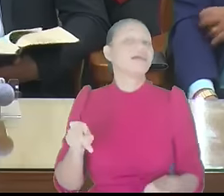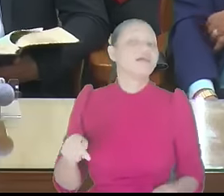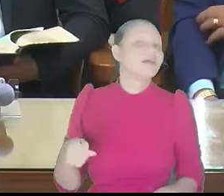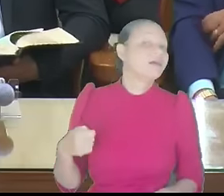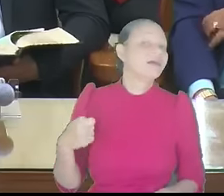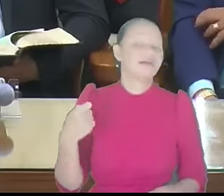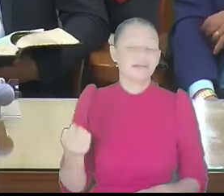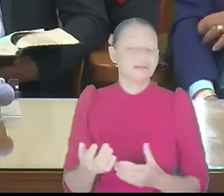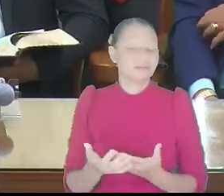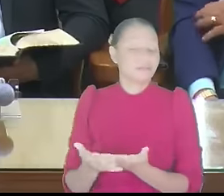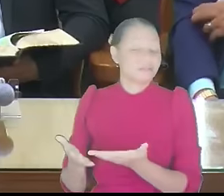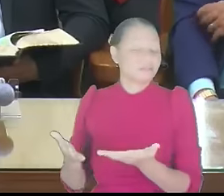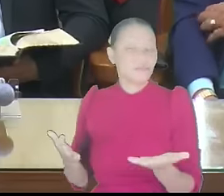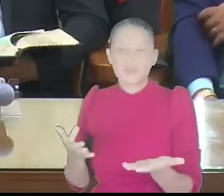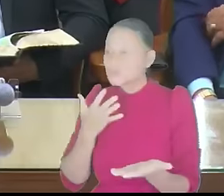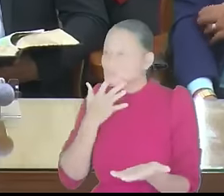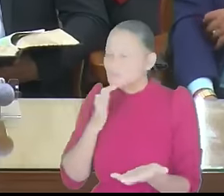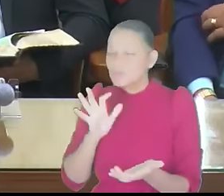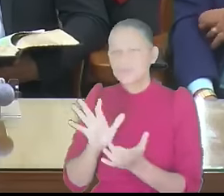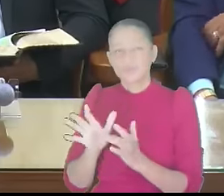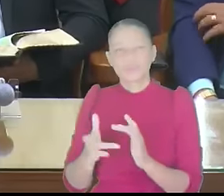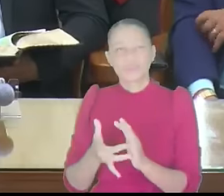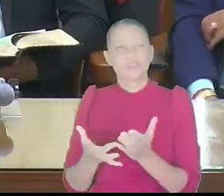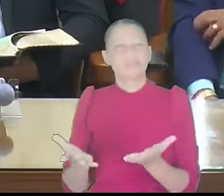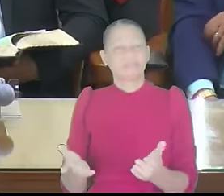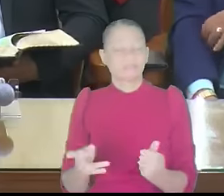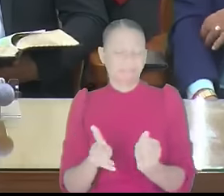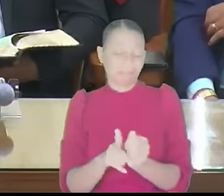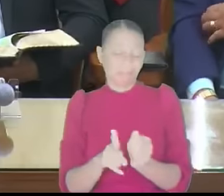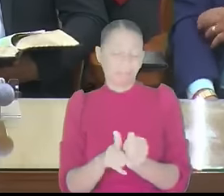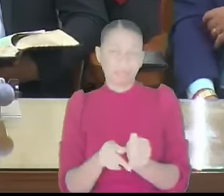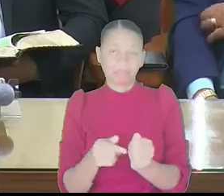as criadas, disse que não conhecia Jesus?